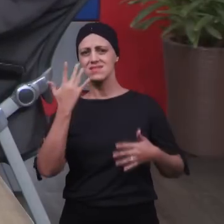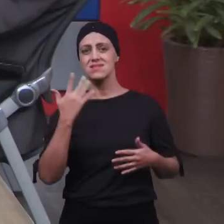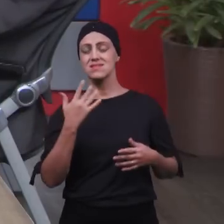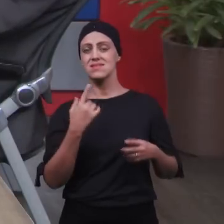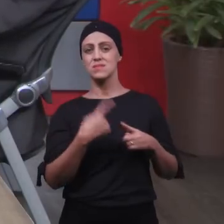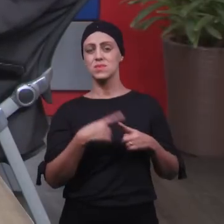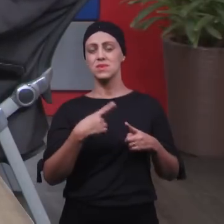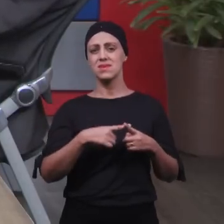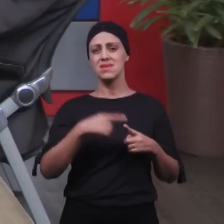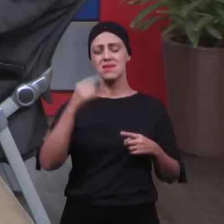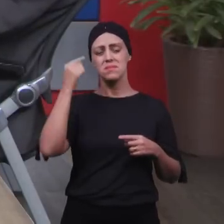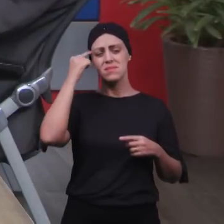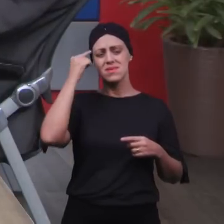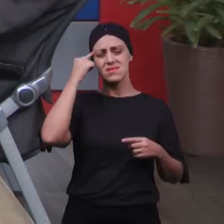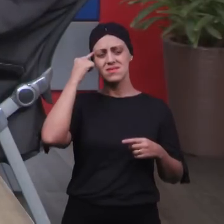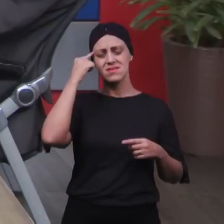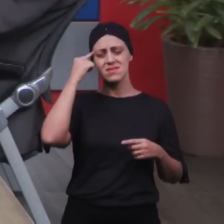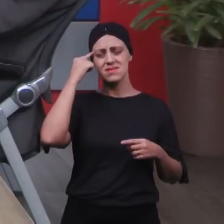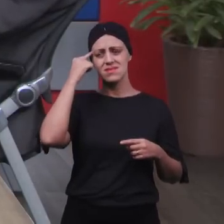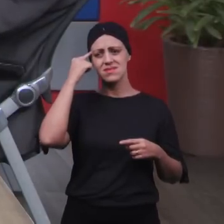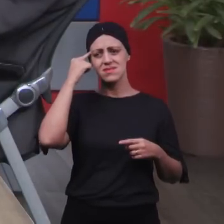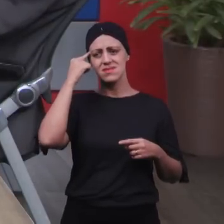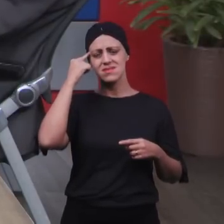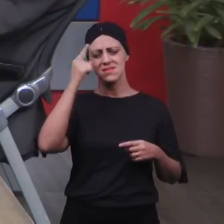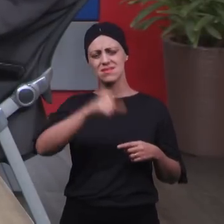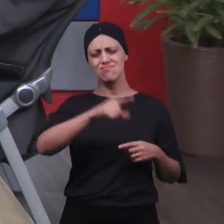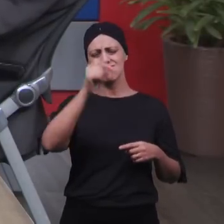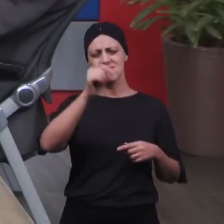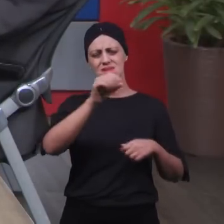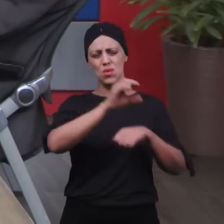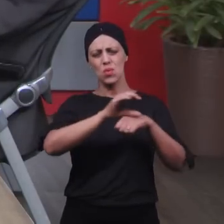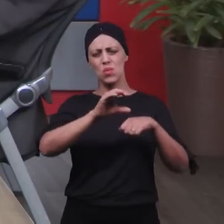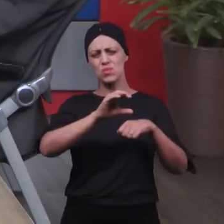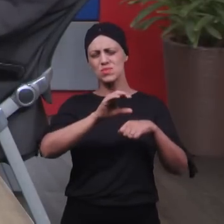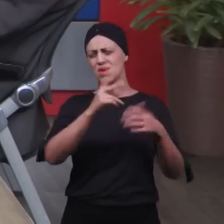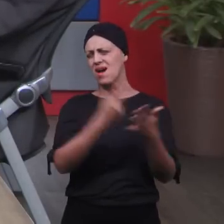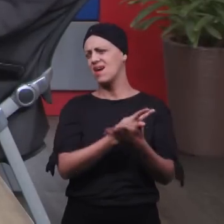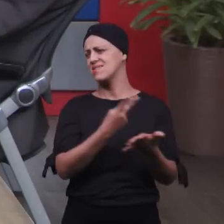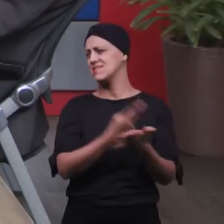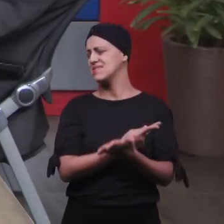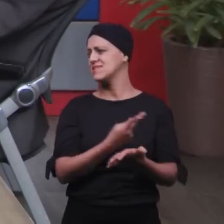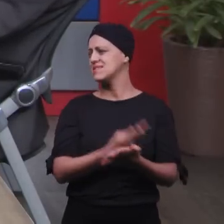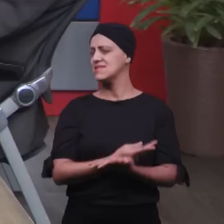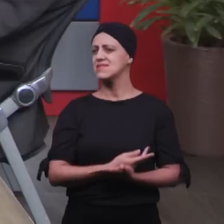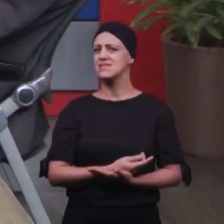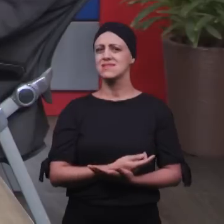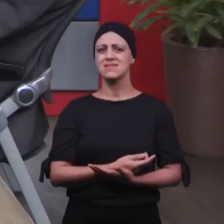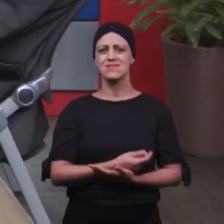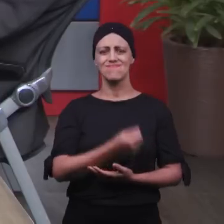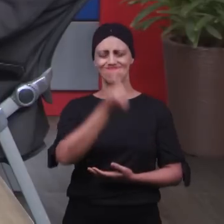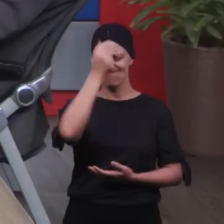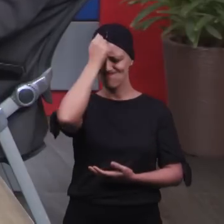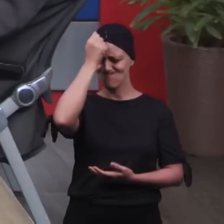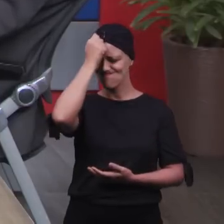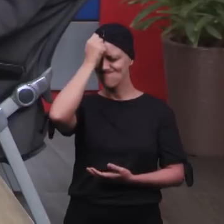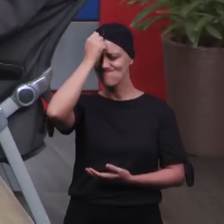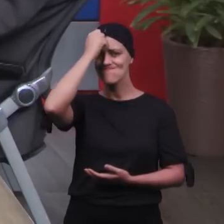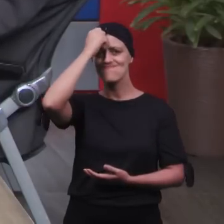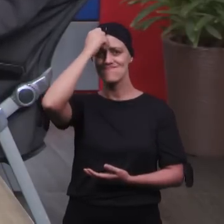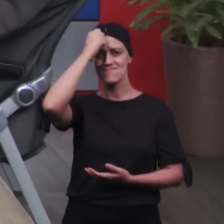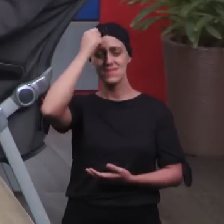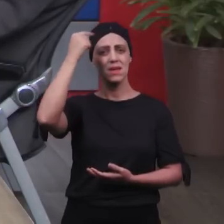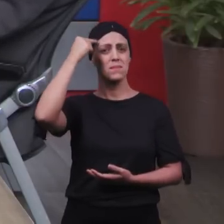não tinha escolhido o curso certo. Ela pensava que ela tinha terminado o